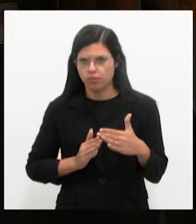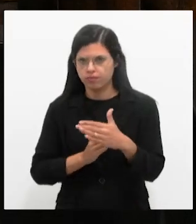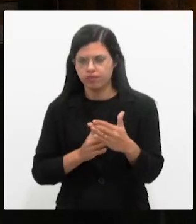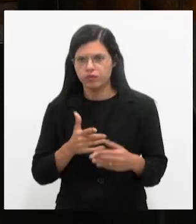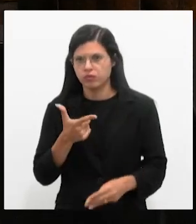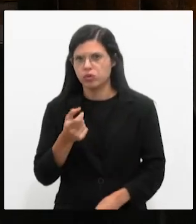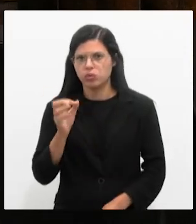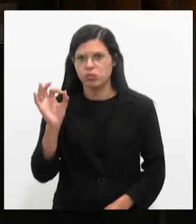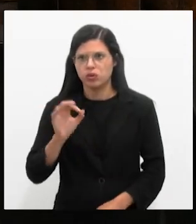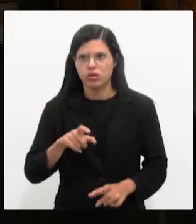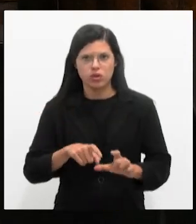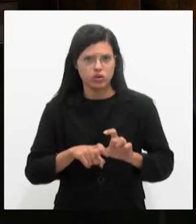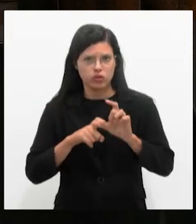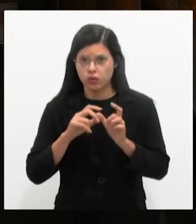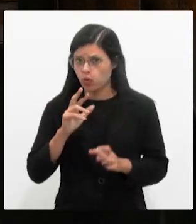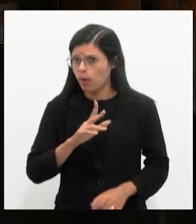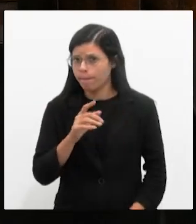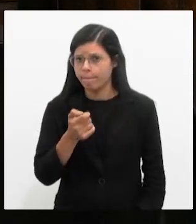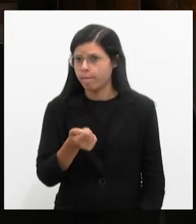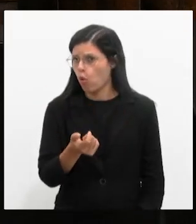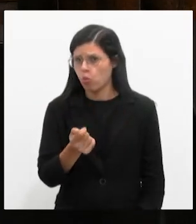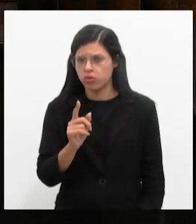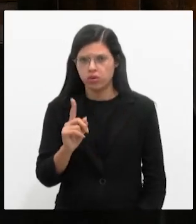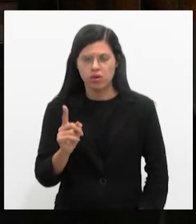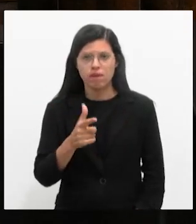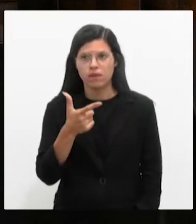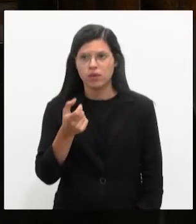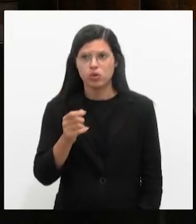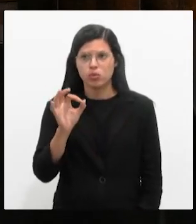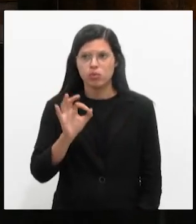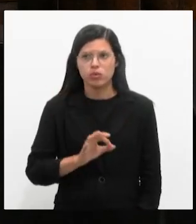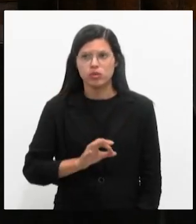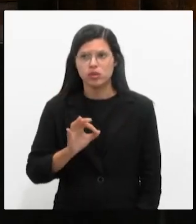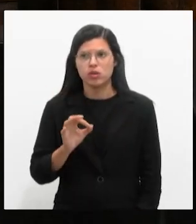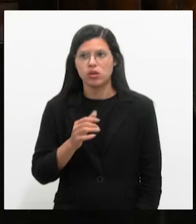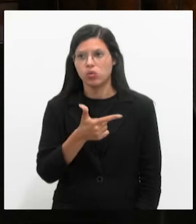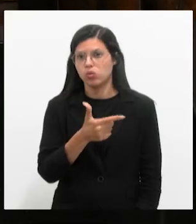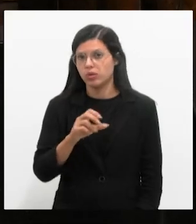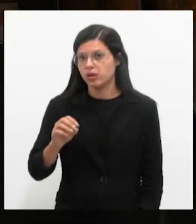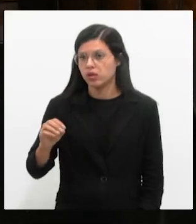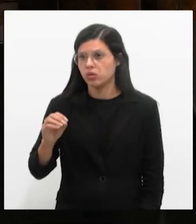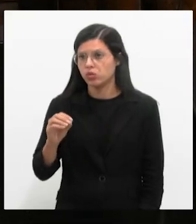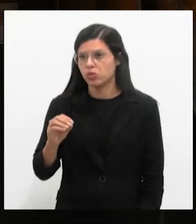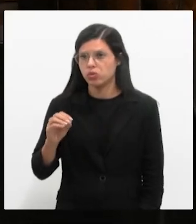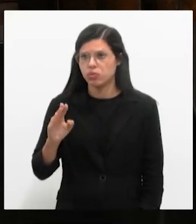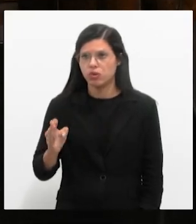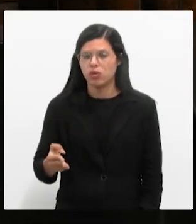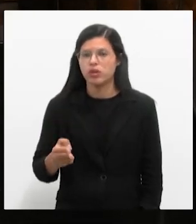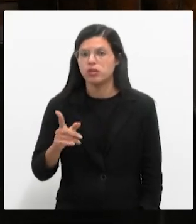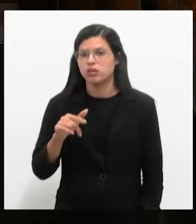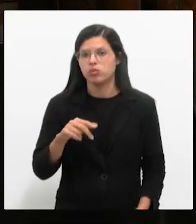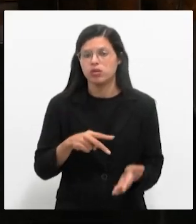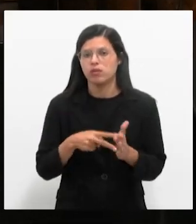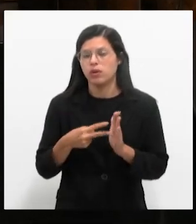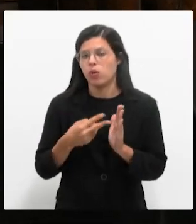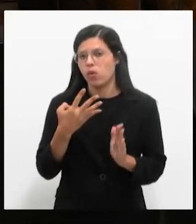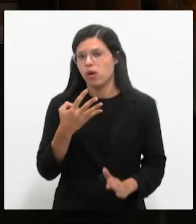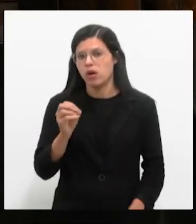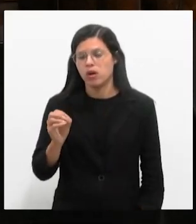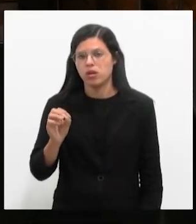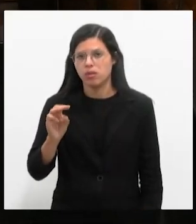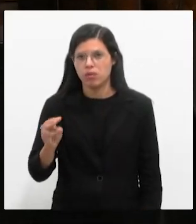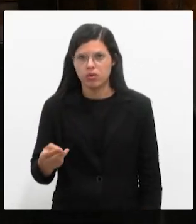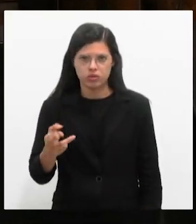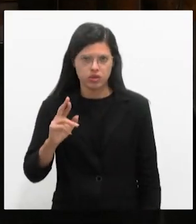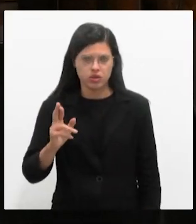da dívida não é pouca coisa, não. É 20% de 200 bilhões, certo? 40 bilhões de reais. Se